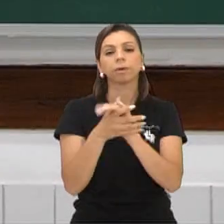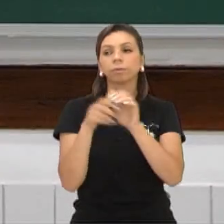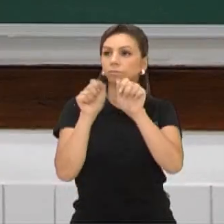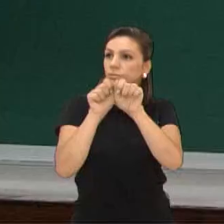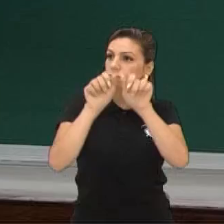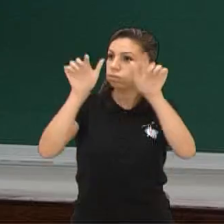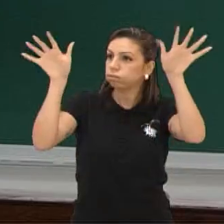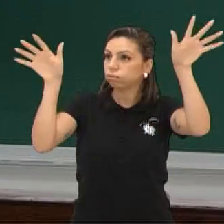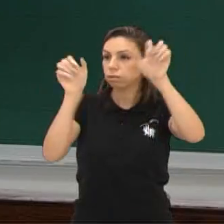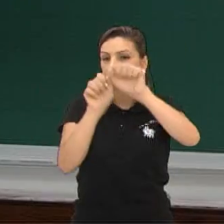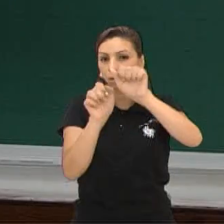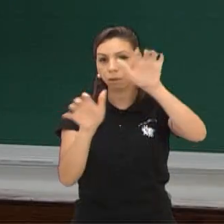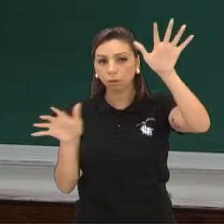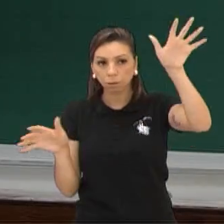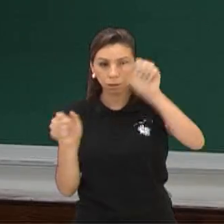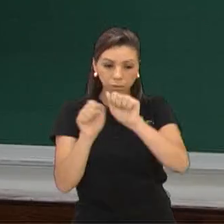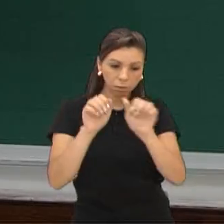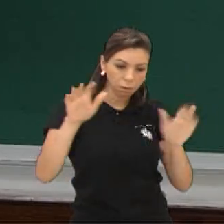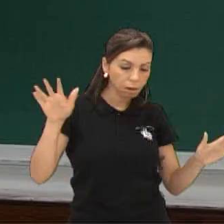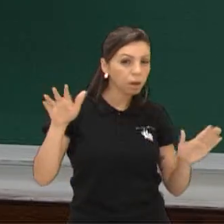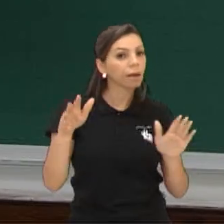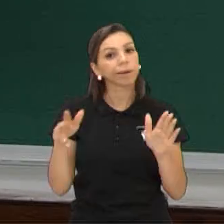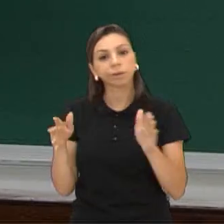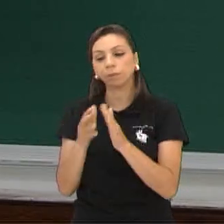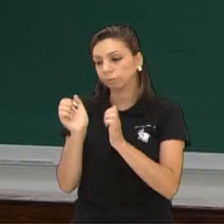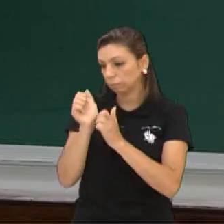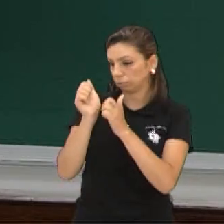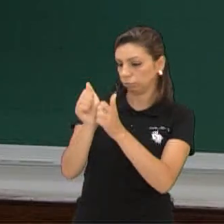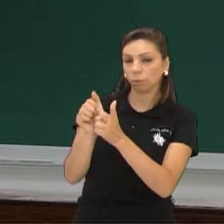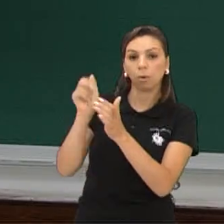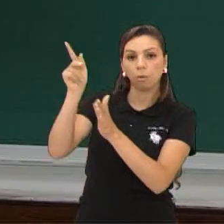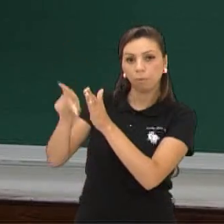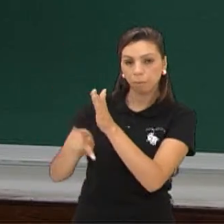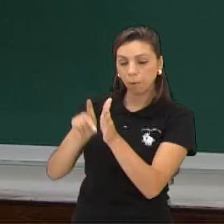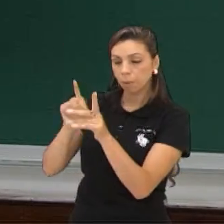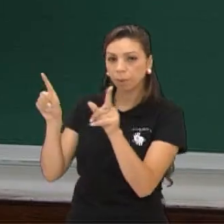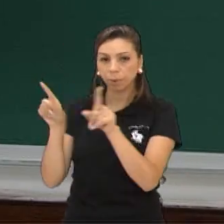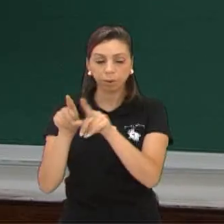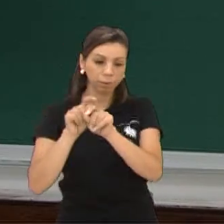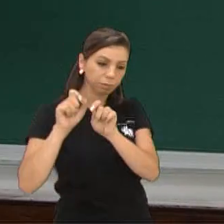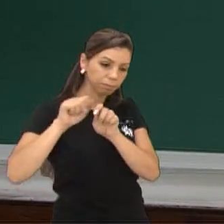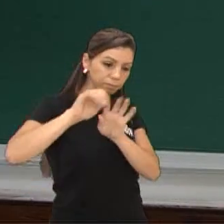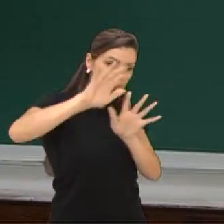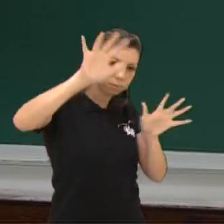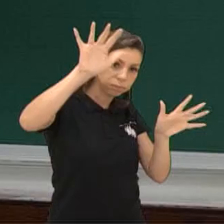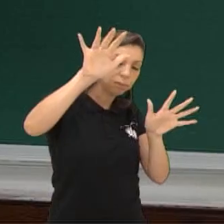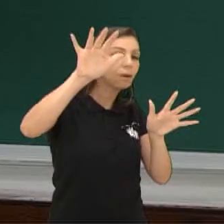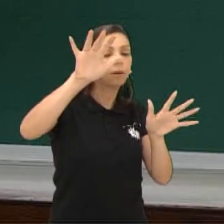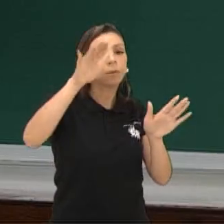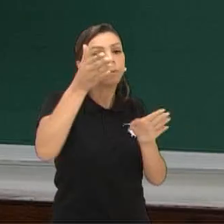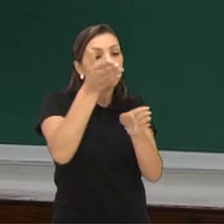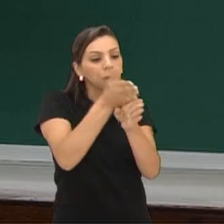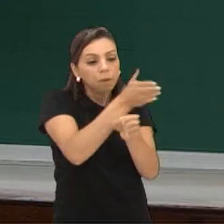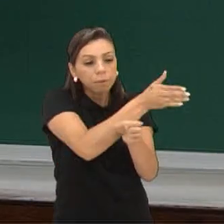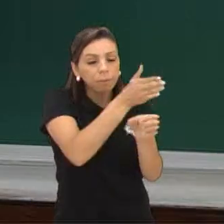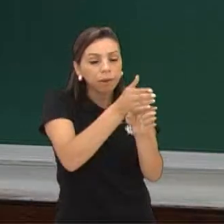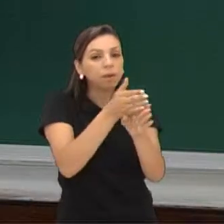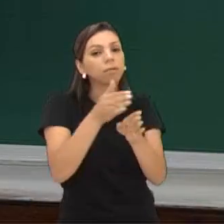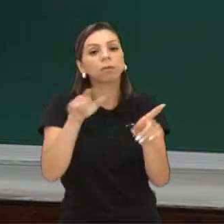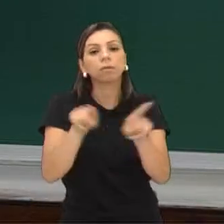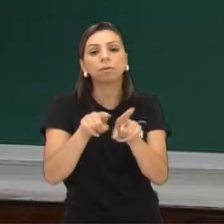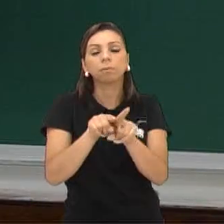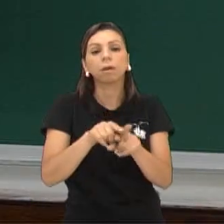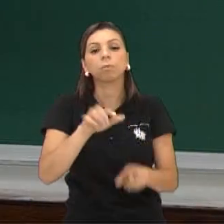ela, tanto em direção ao Porto de Paranaguá, quanto em direção às áreas vizinhas, tanto por limite quanto por